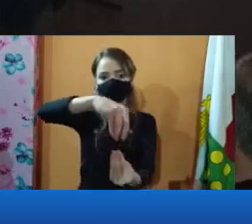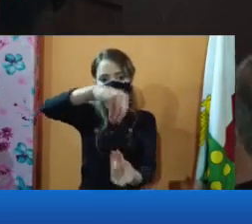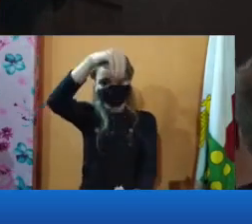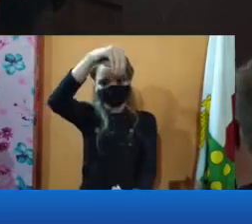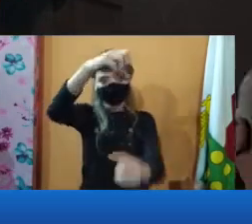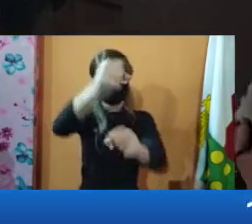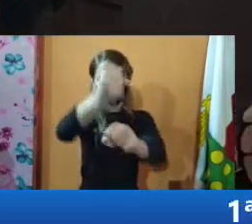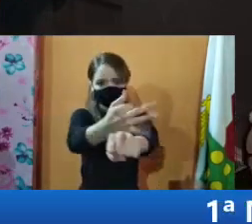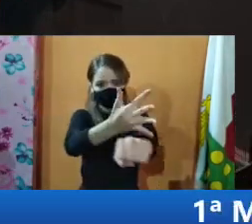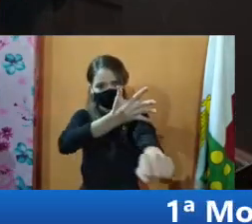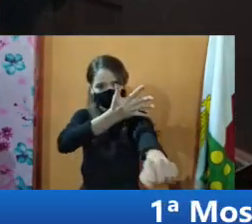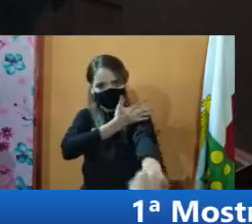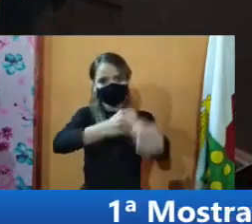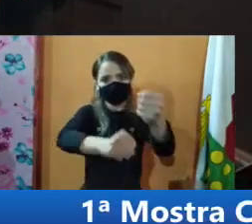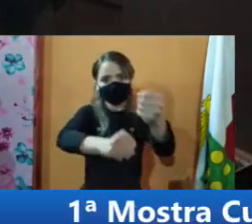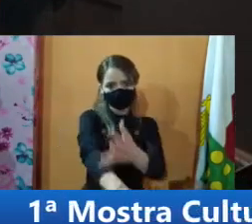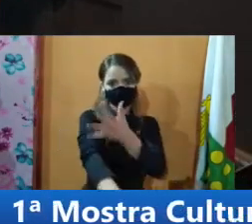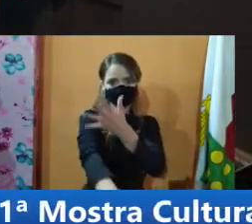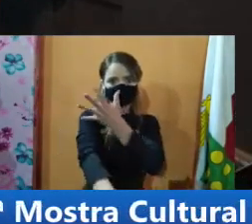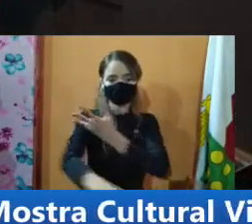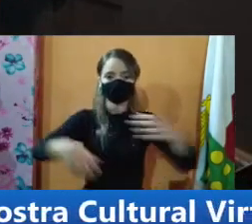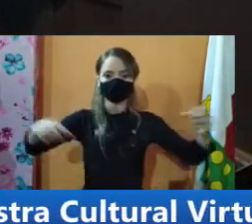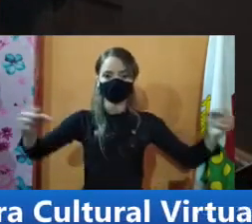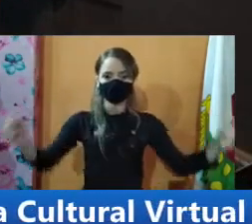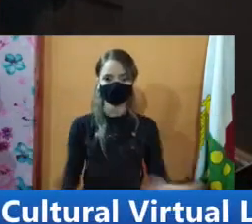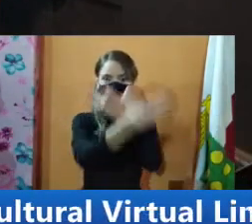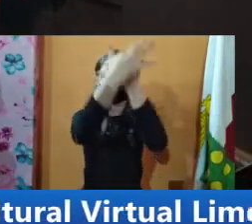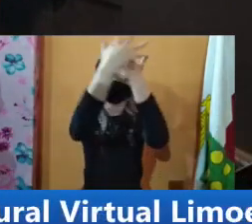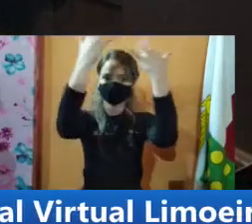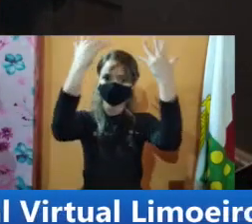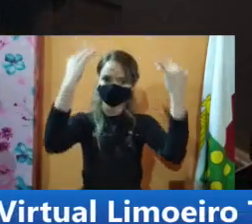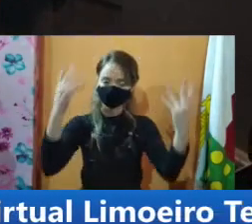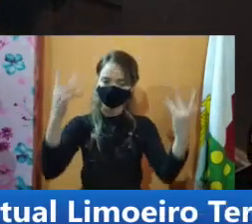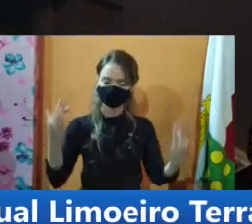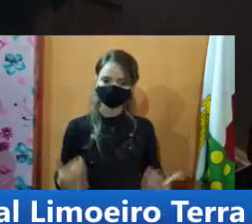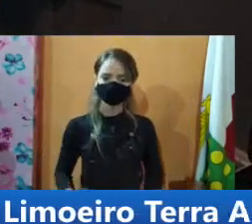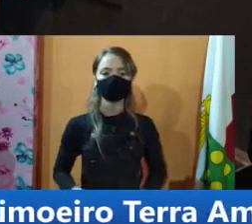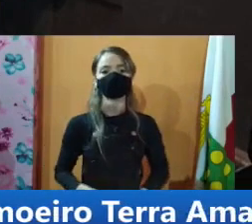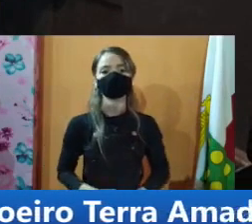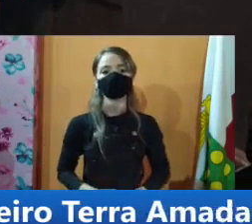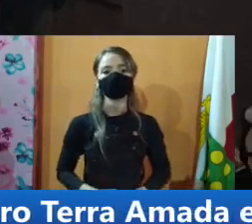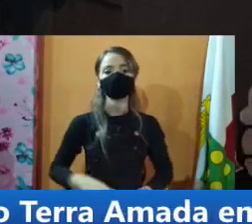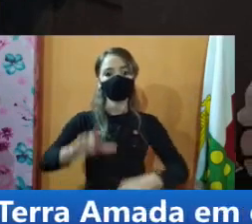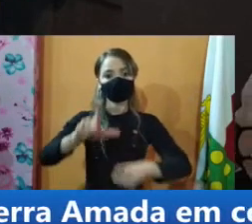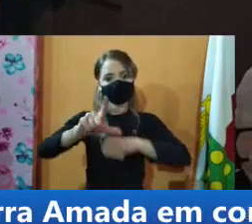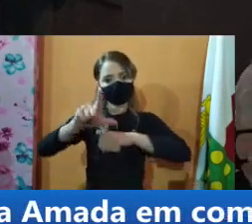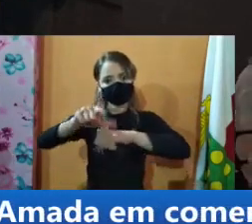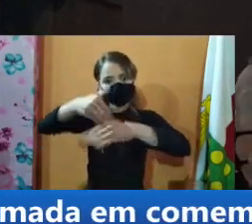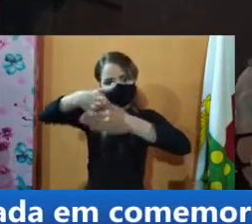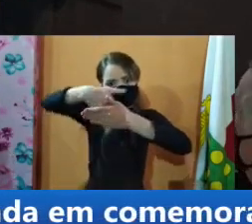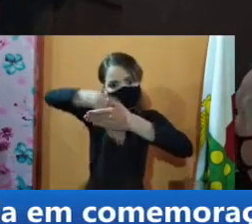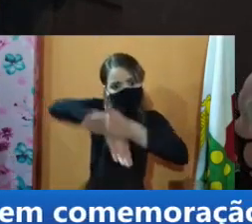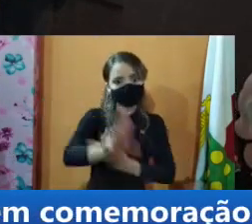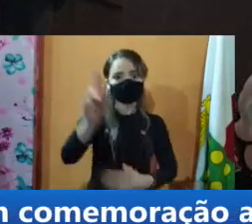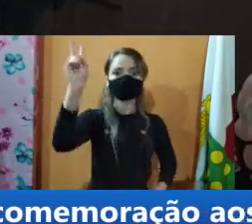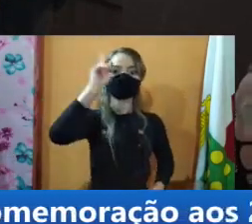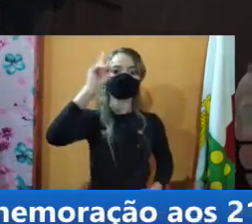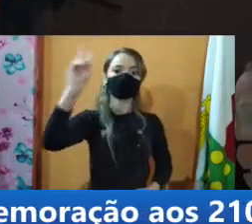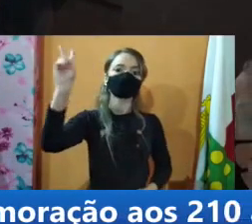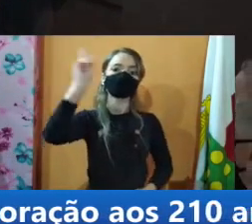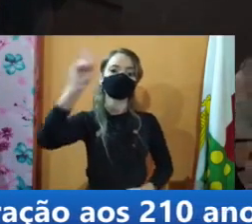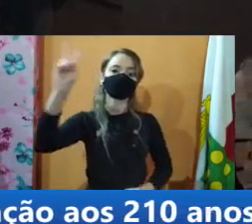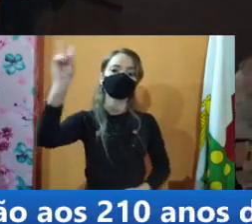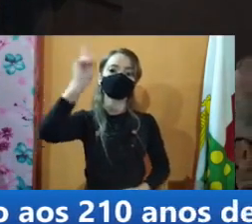alma, cheia de encantos mil. Ficarás, eu pensei,